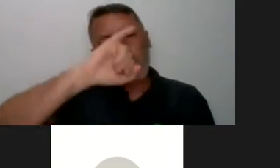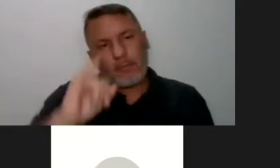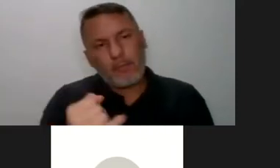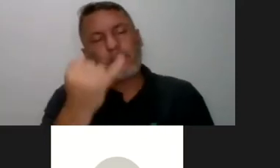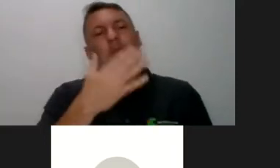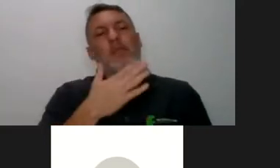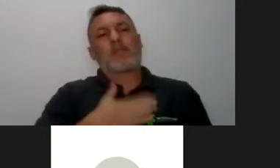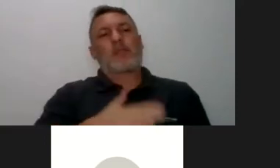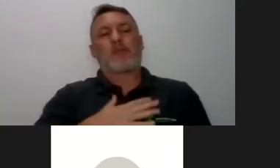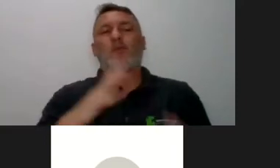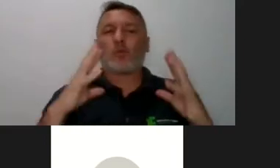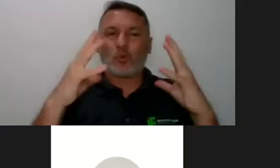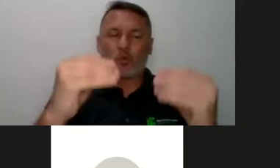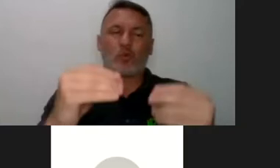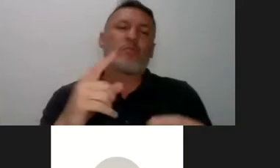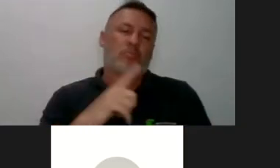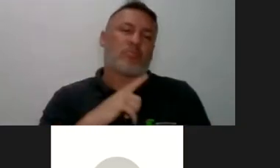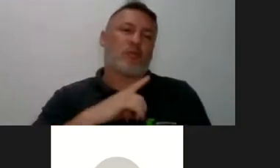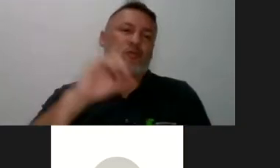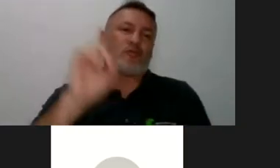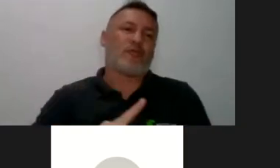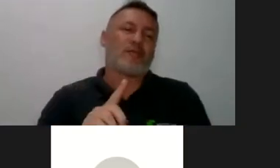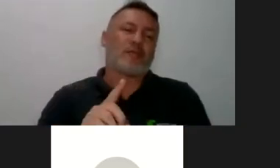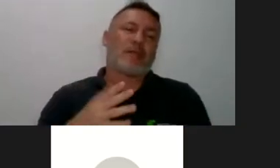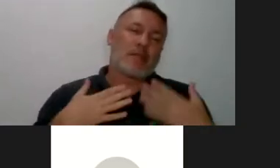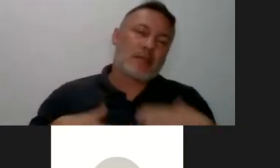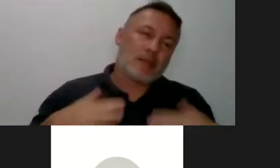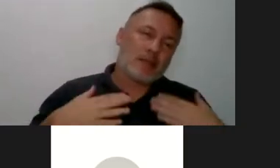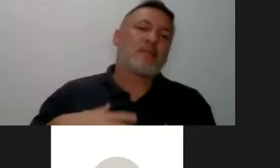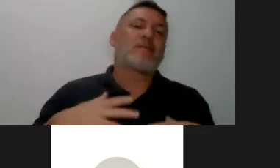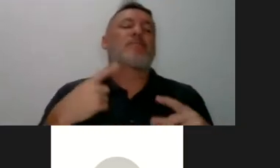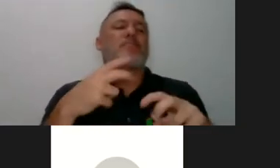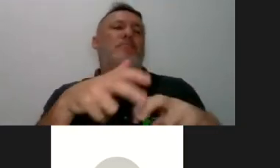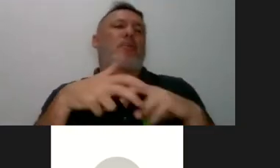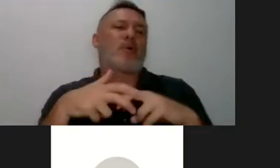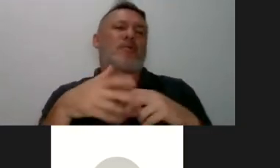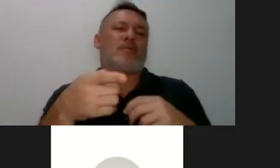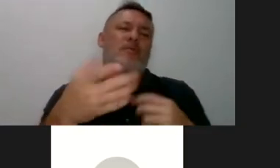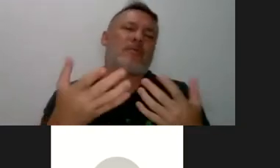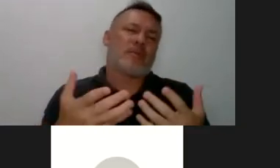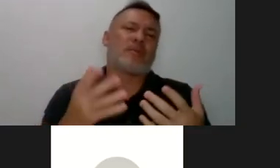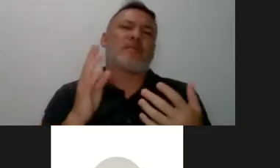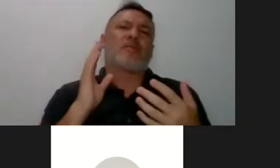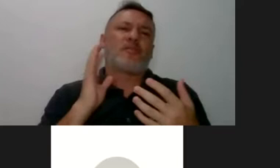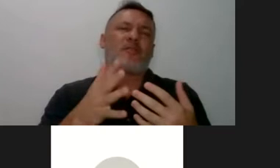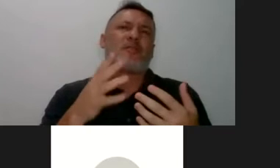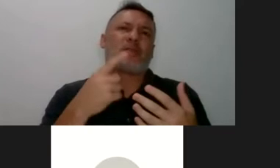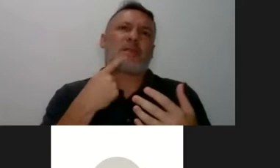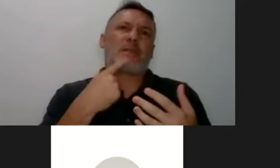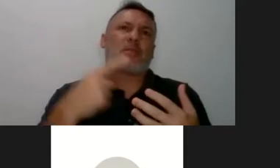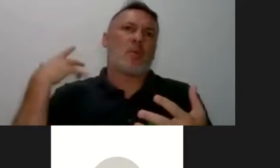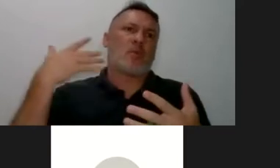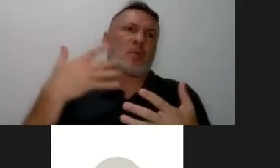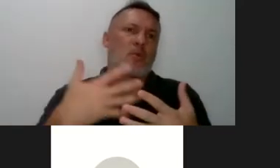são merecedores desse descanso, depois do que vocês empreenderam, o que